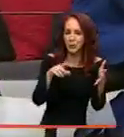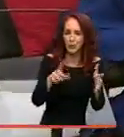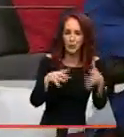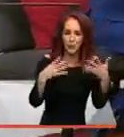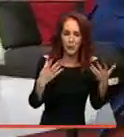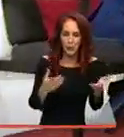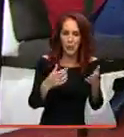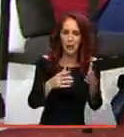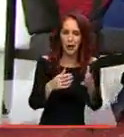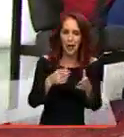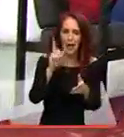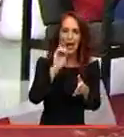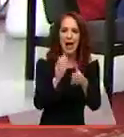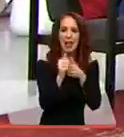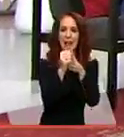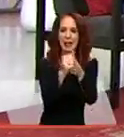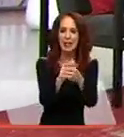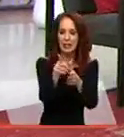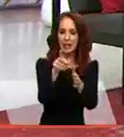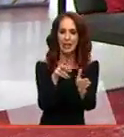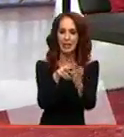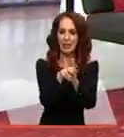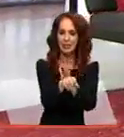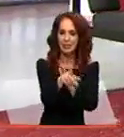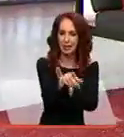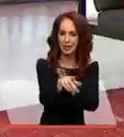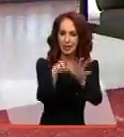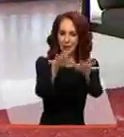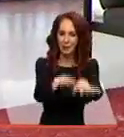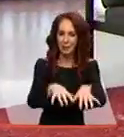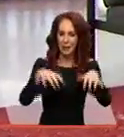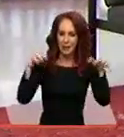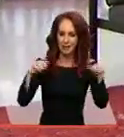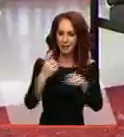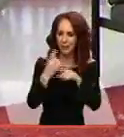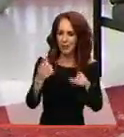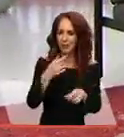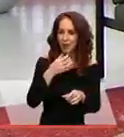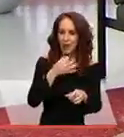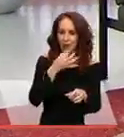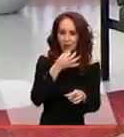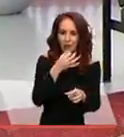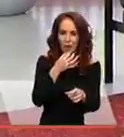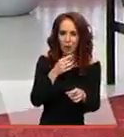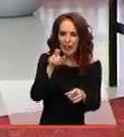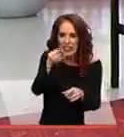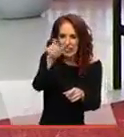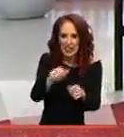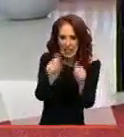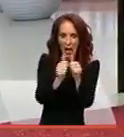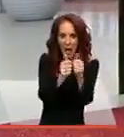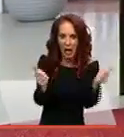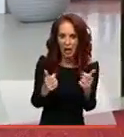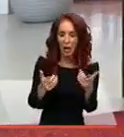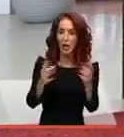joacim qatar mulher a entrar no parlamento não é a solução mais simples é só assim eu tive essa conversa com os vacilos disse logo que fui perguntar olha entre as